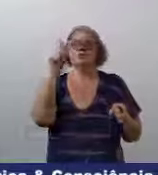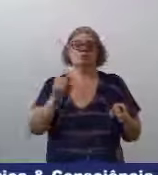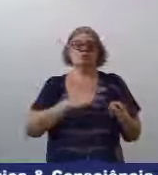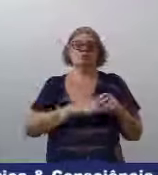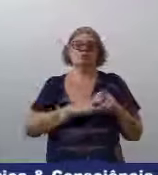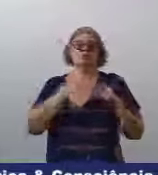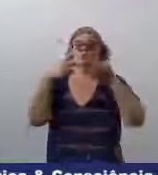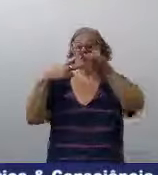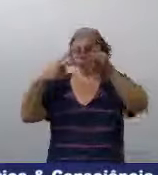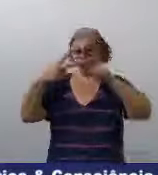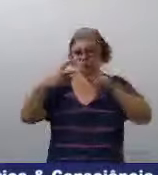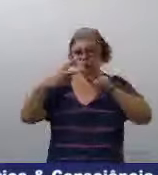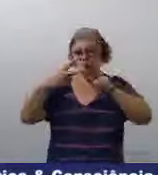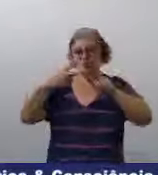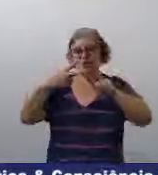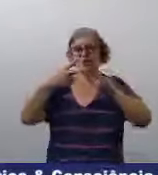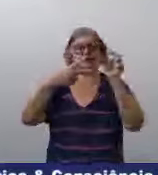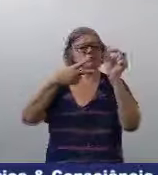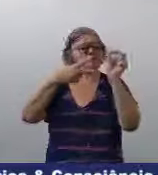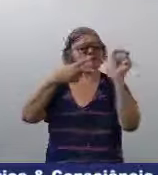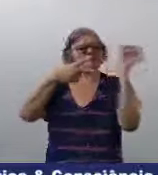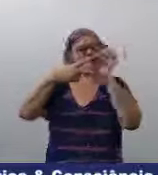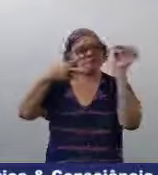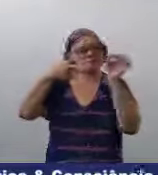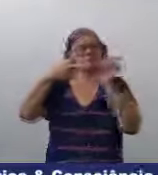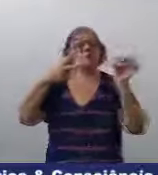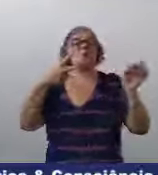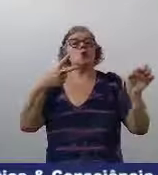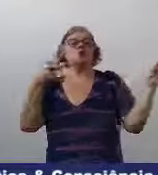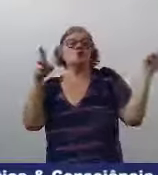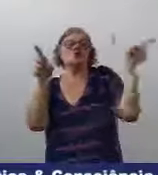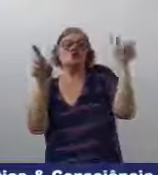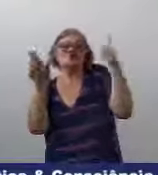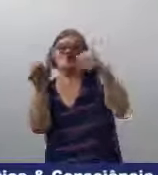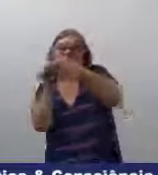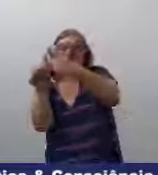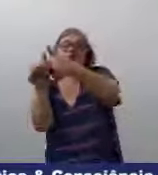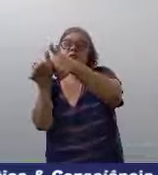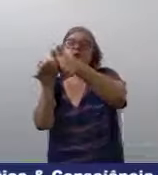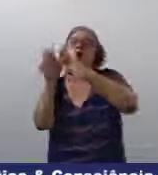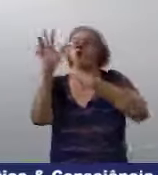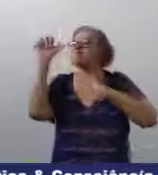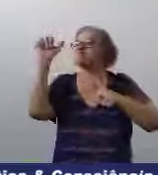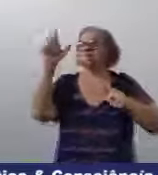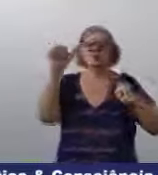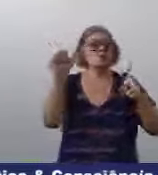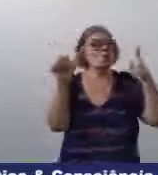opostos. 2 partículas, depois que se tocam, nunca mais são as mesmas. Lei do